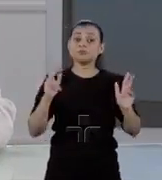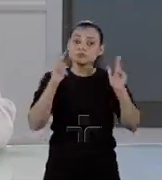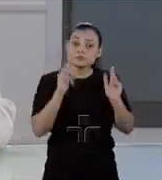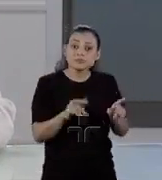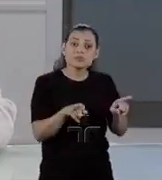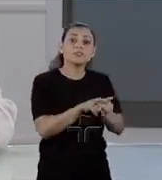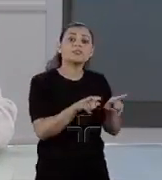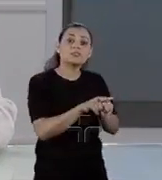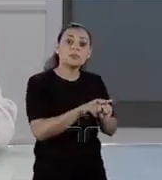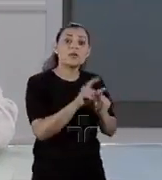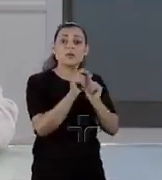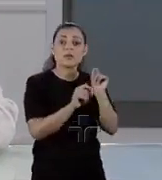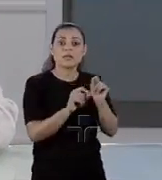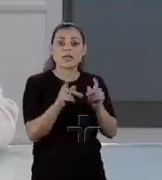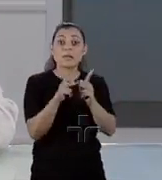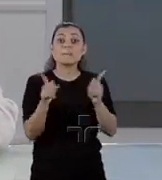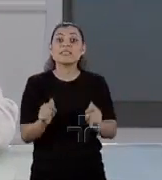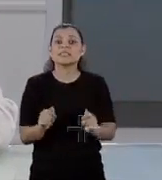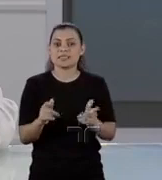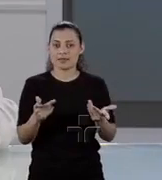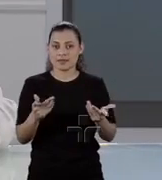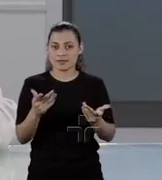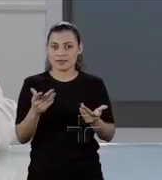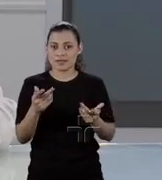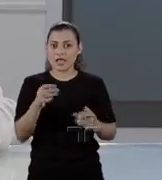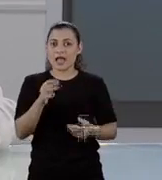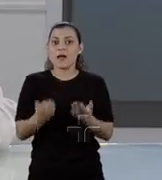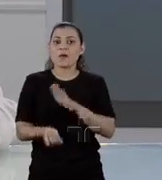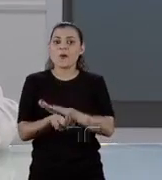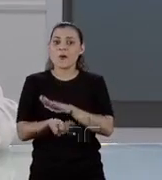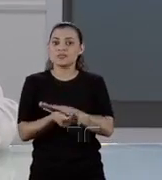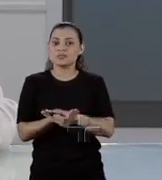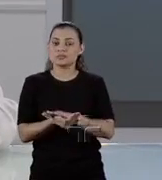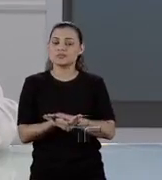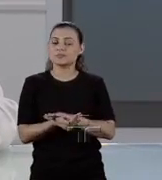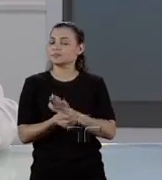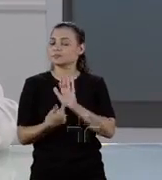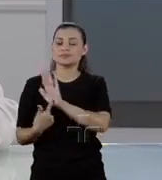pizza, é que assim, corrupção é a forma mais violenta